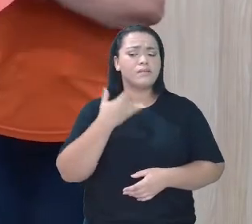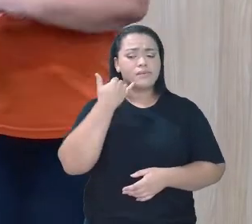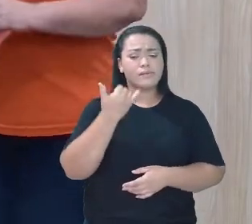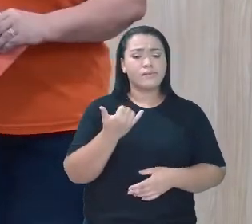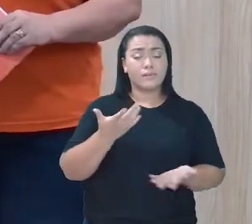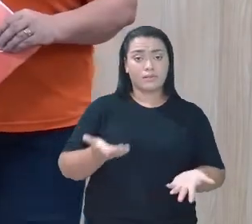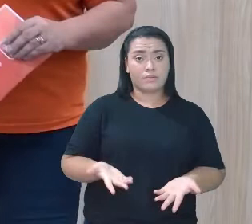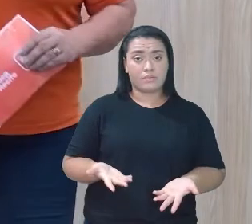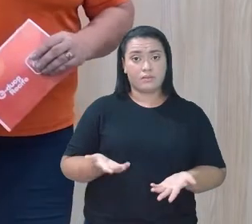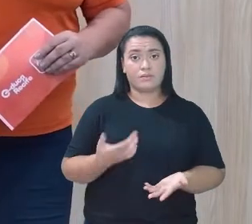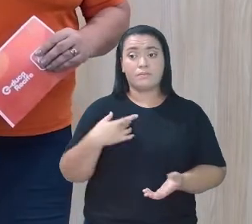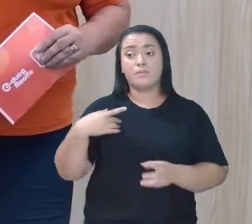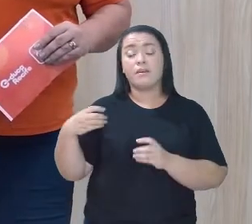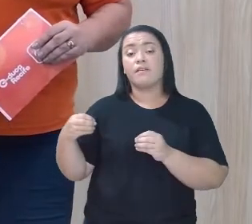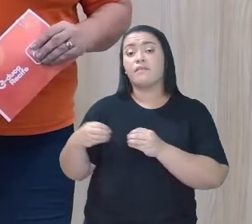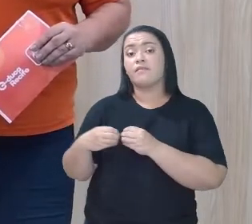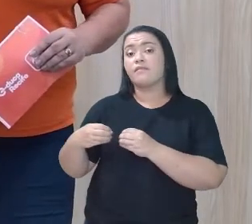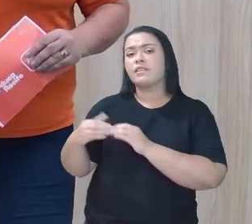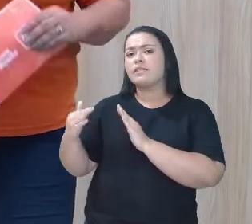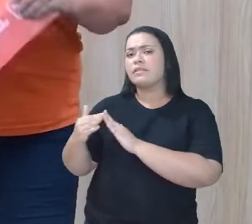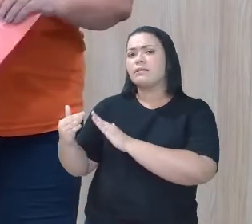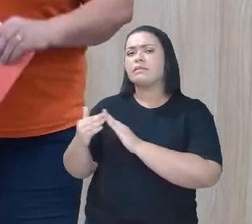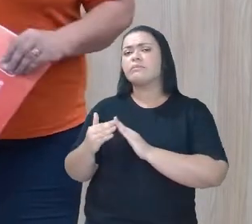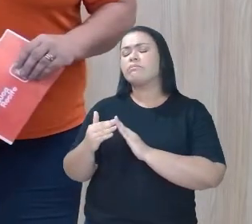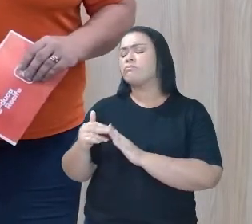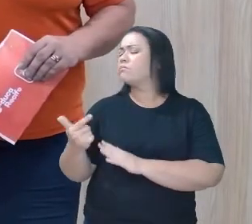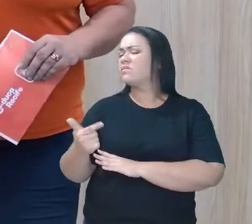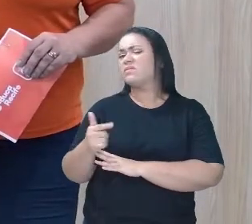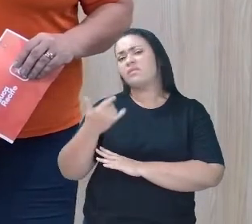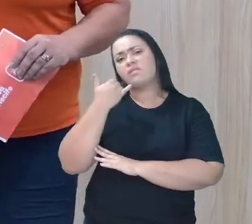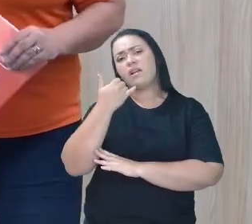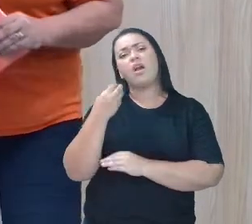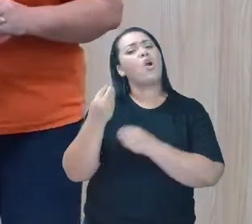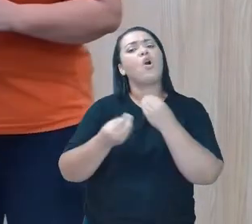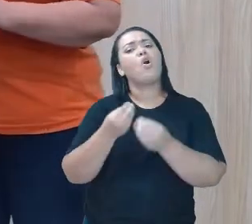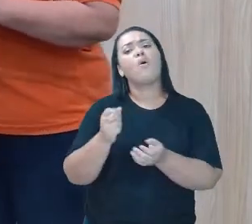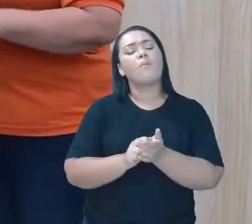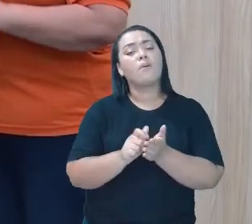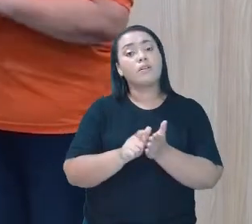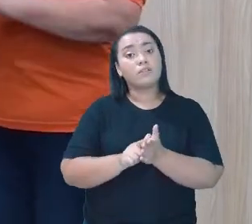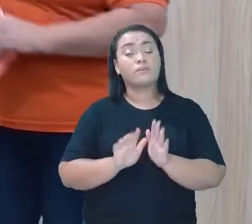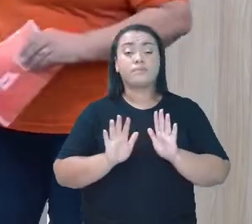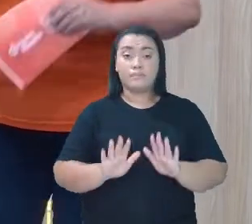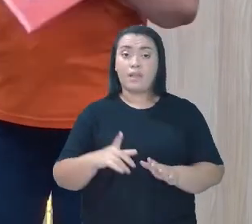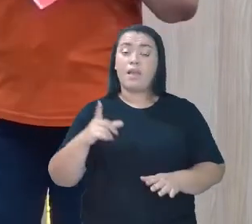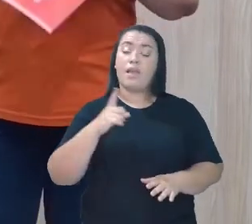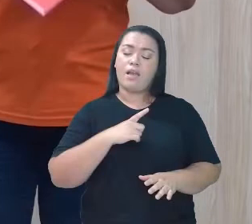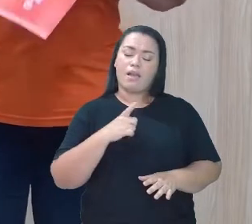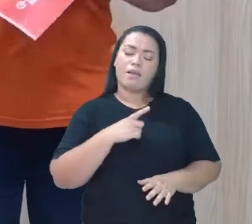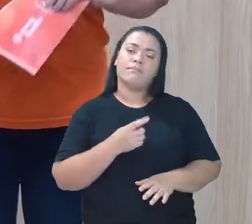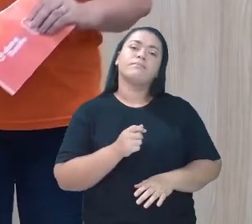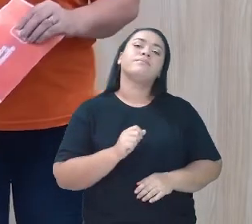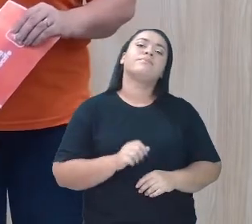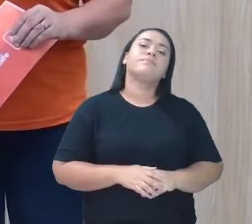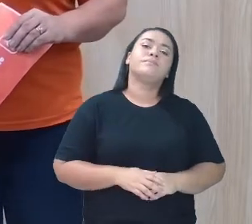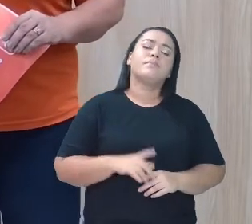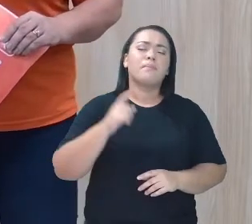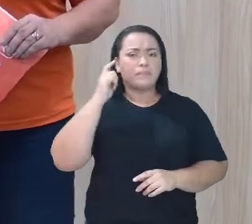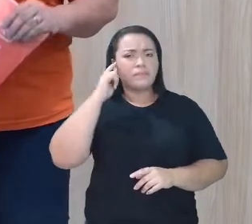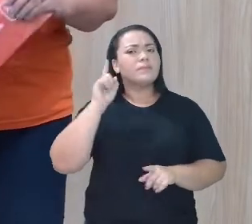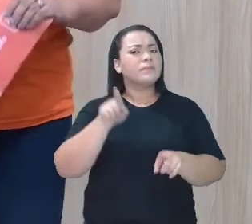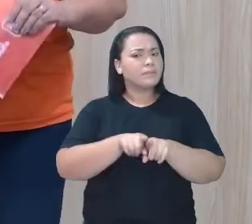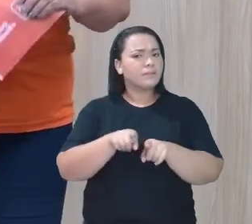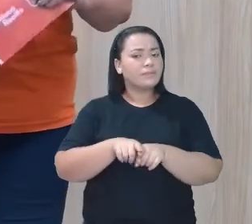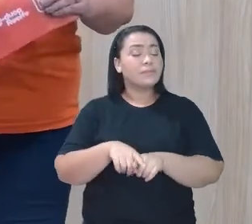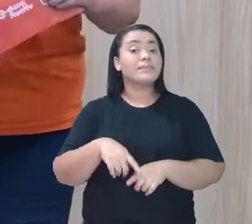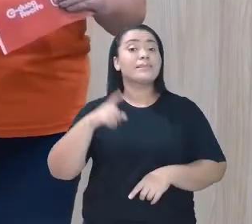a minha vizinha que não tem o celular? Né? O que é que ela faz para agendar? Então, existe aí, né, foi pensado nisso também.